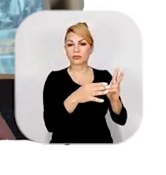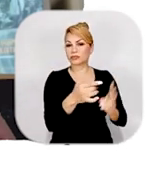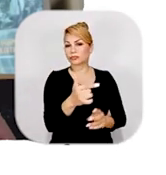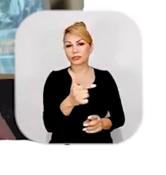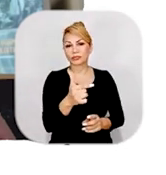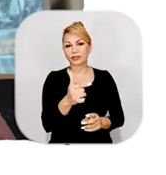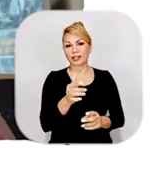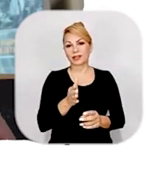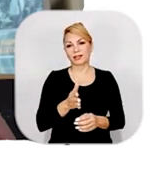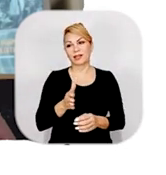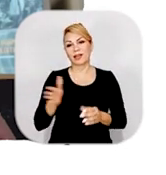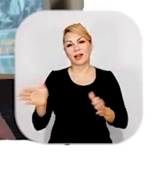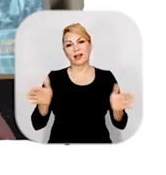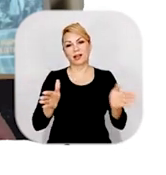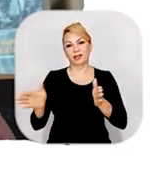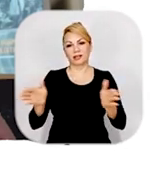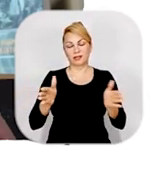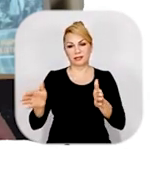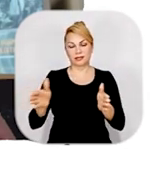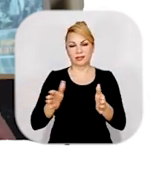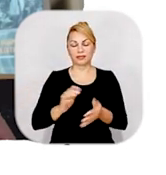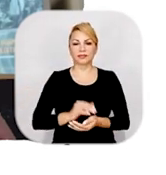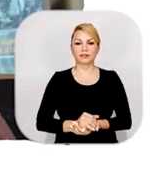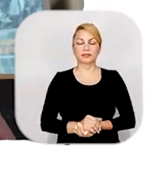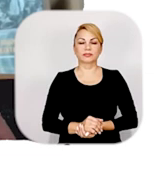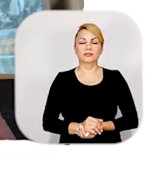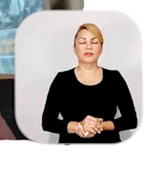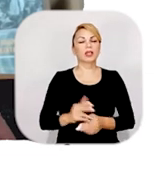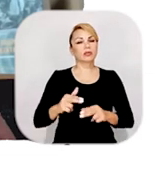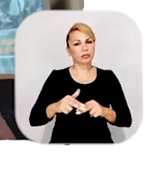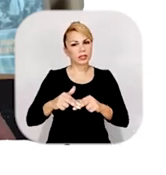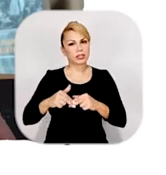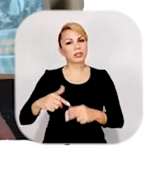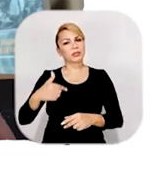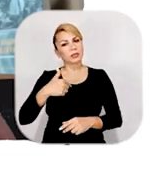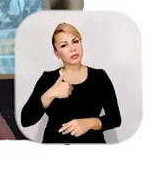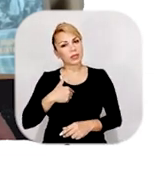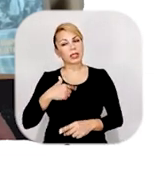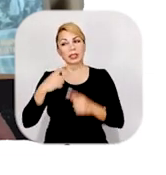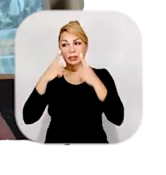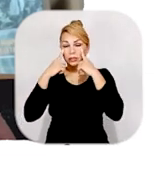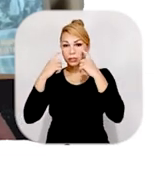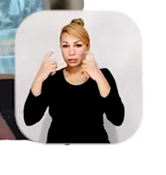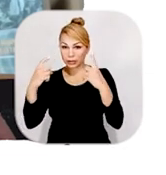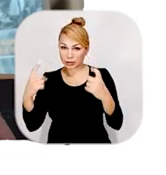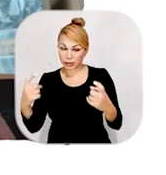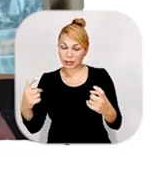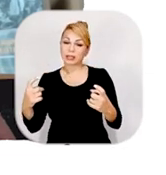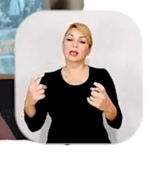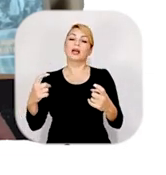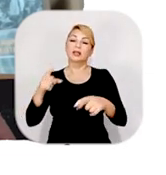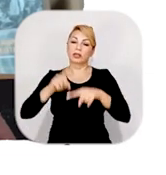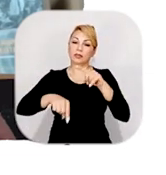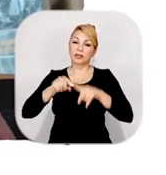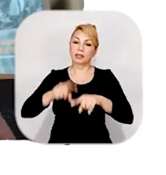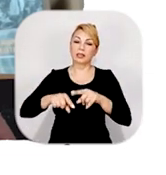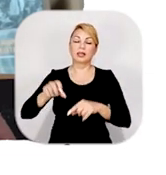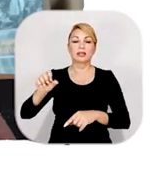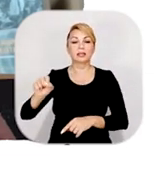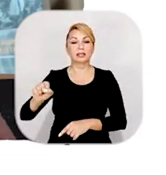Então, por isso eu estava também interessado no material do Snetlag. E foi